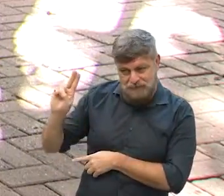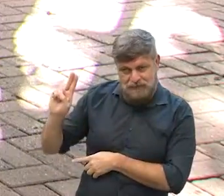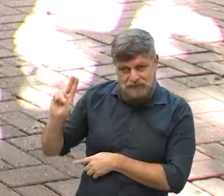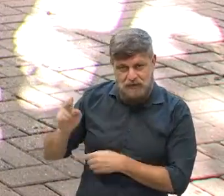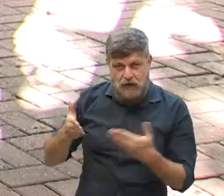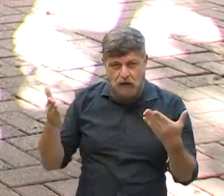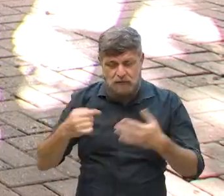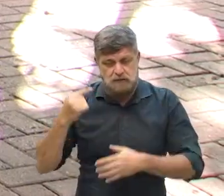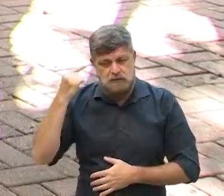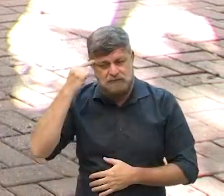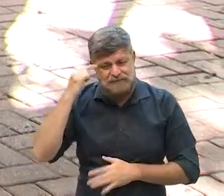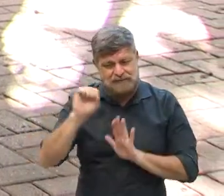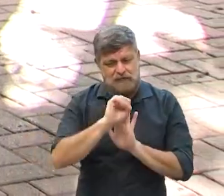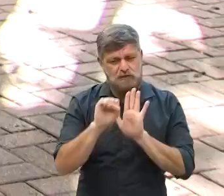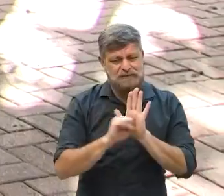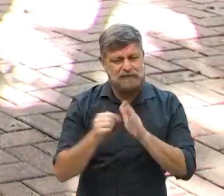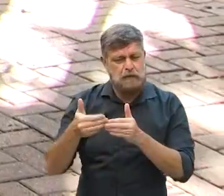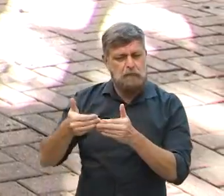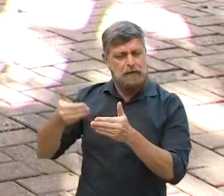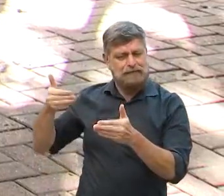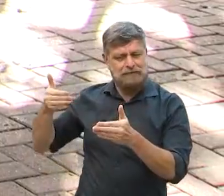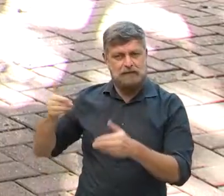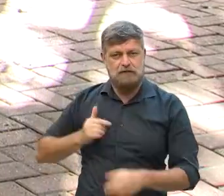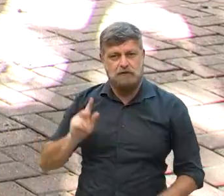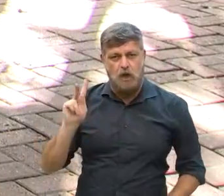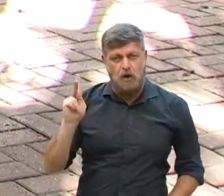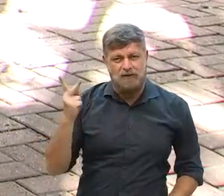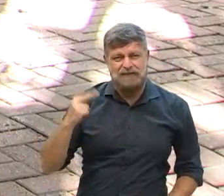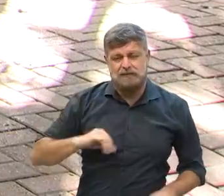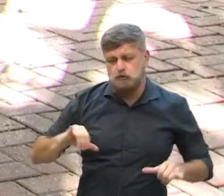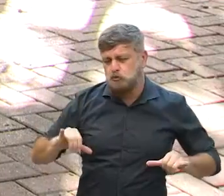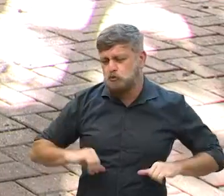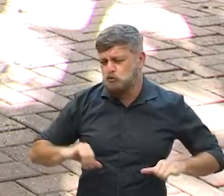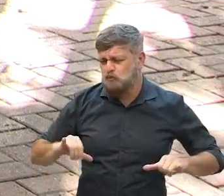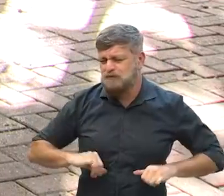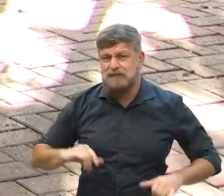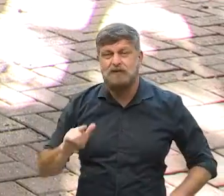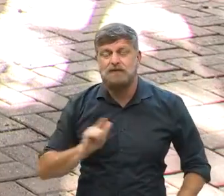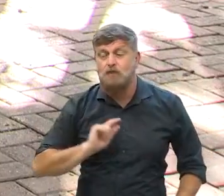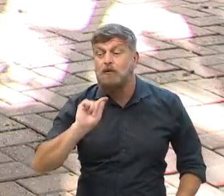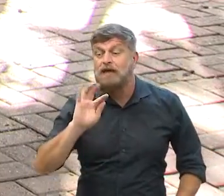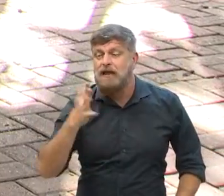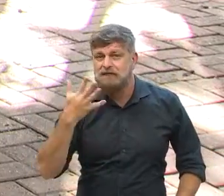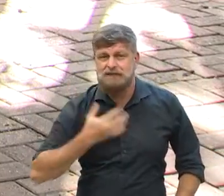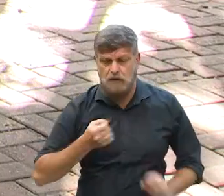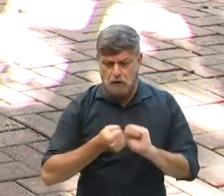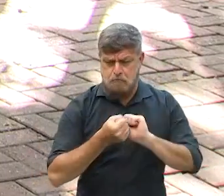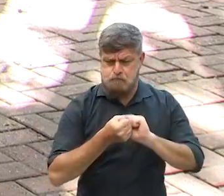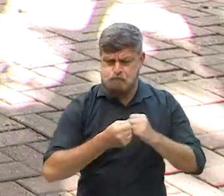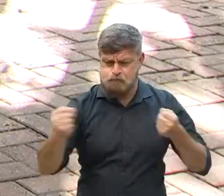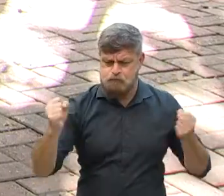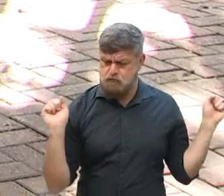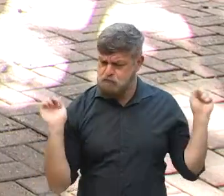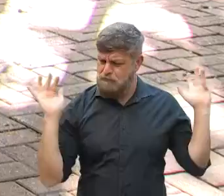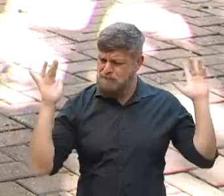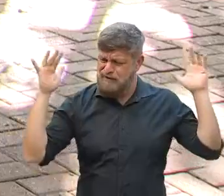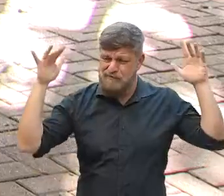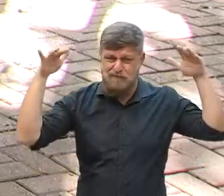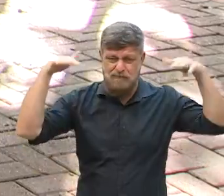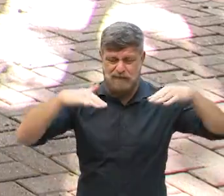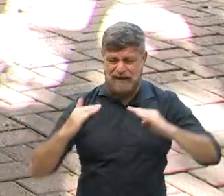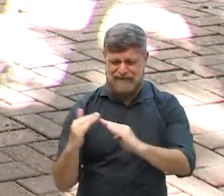um pouco no século passado, ela sofreu um crescimento, uma urbanização extrema, né?